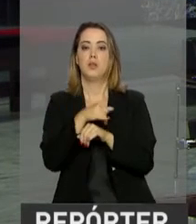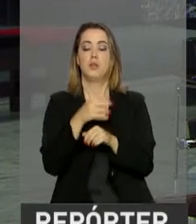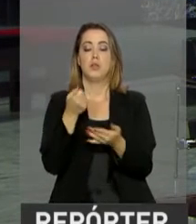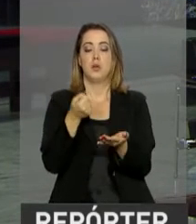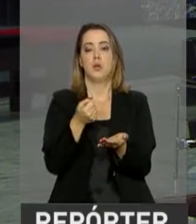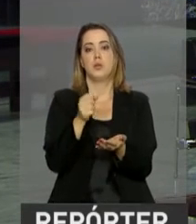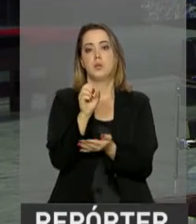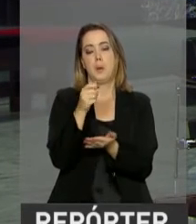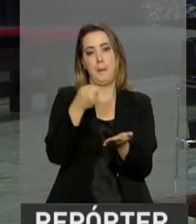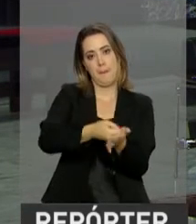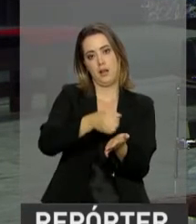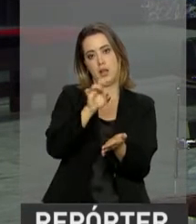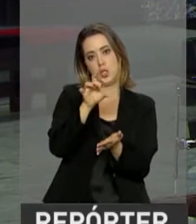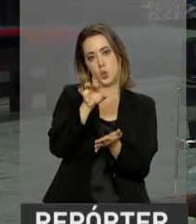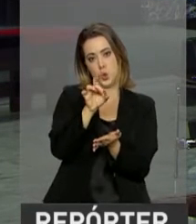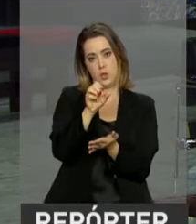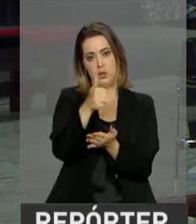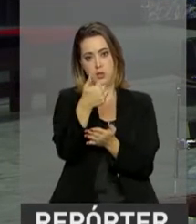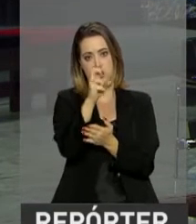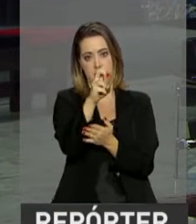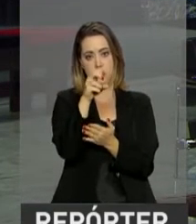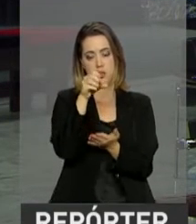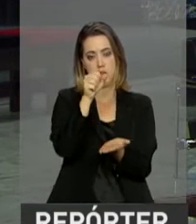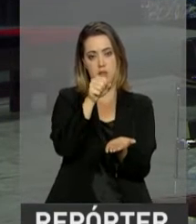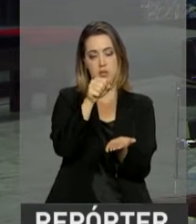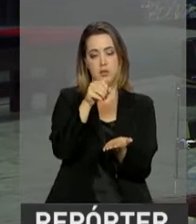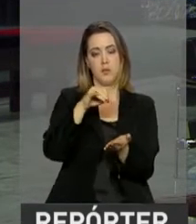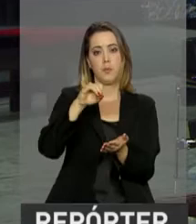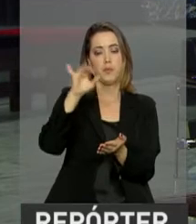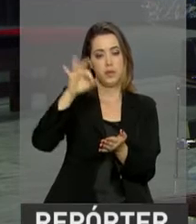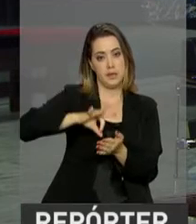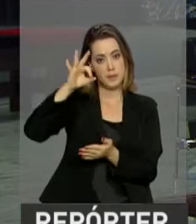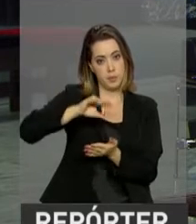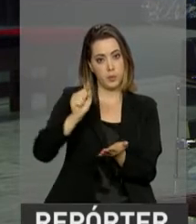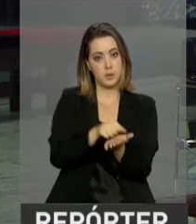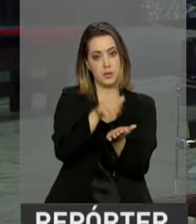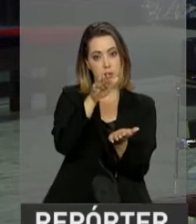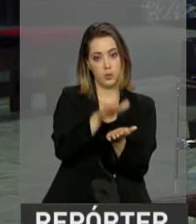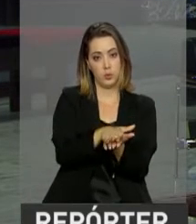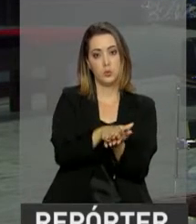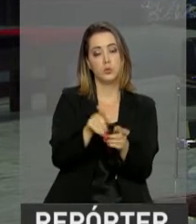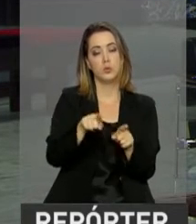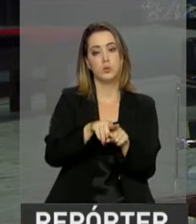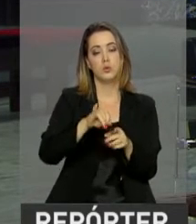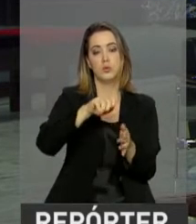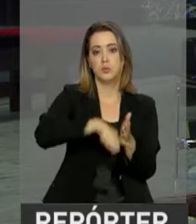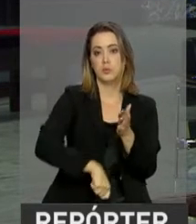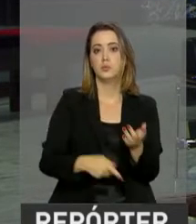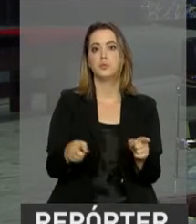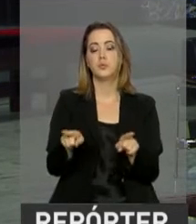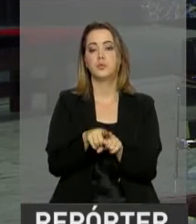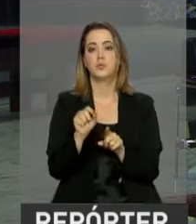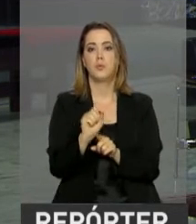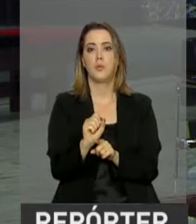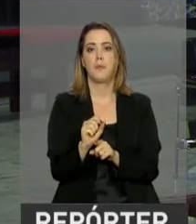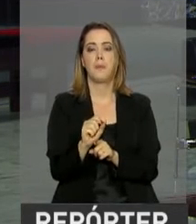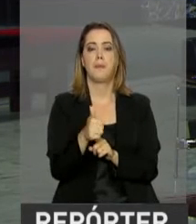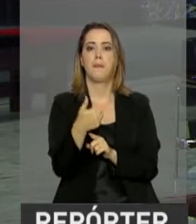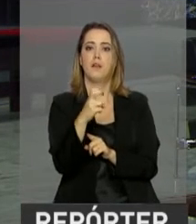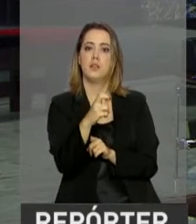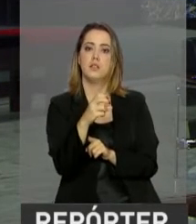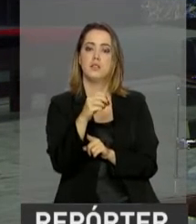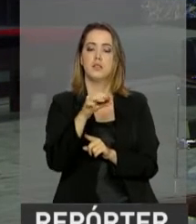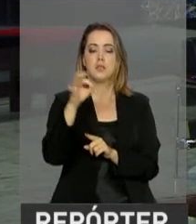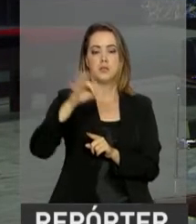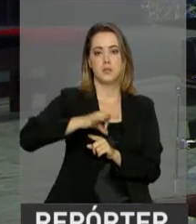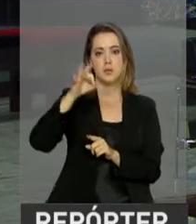pagou 15% de imposto de renda, que foram partilhados entre União, estados e municípios, e mais